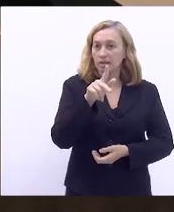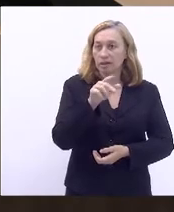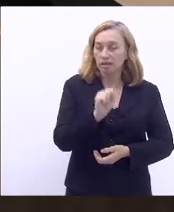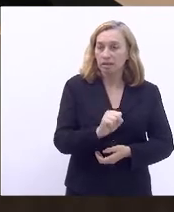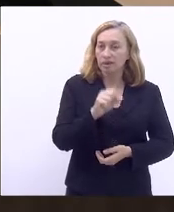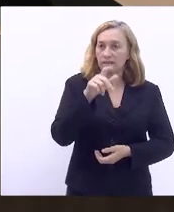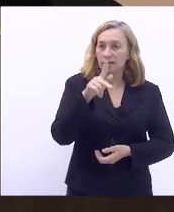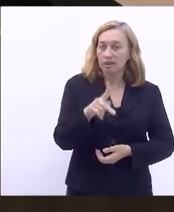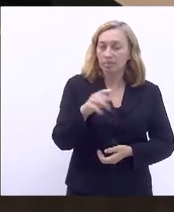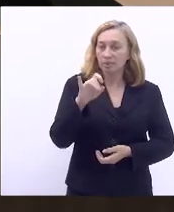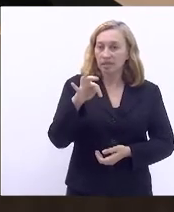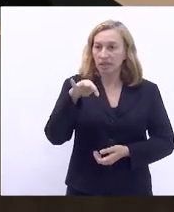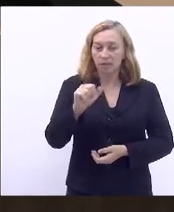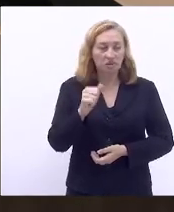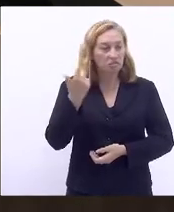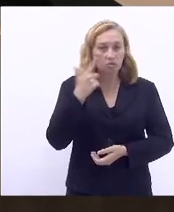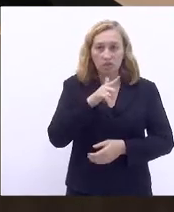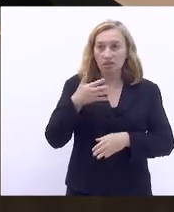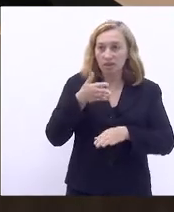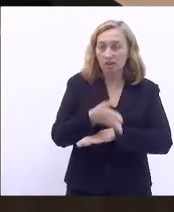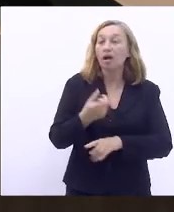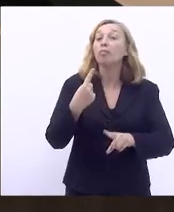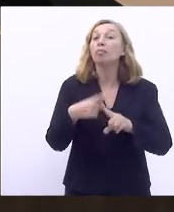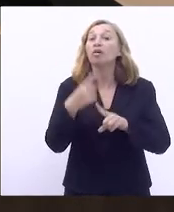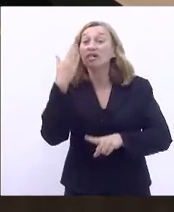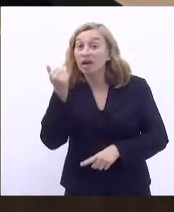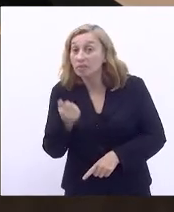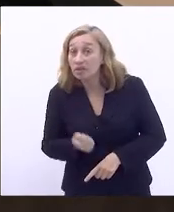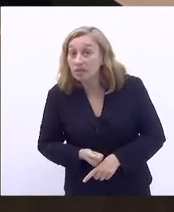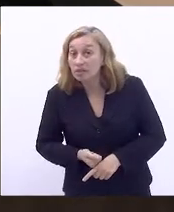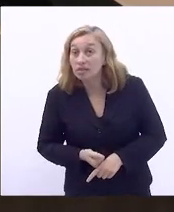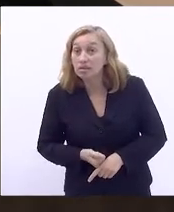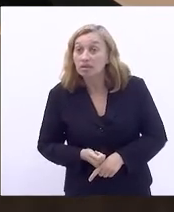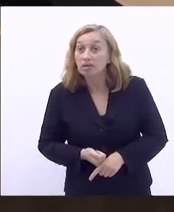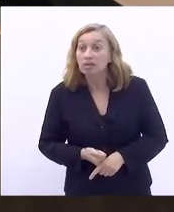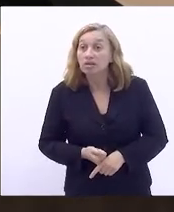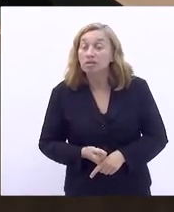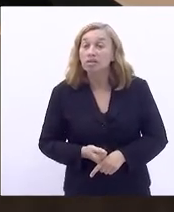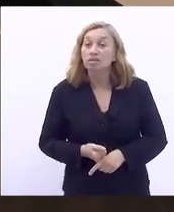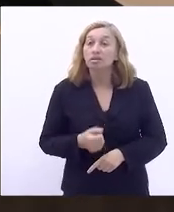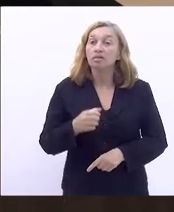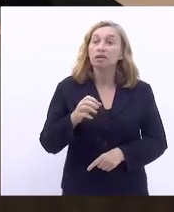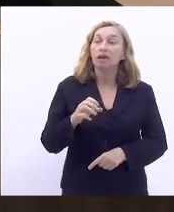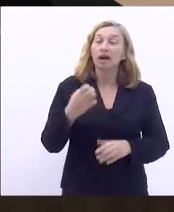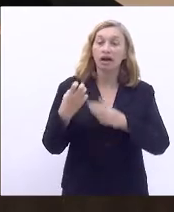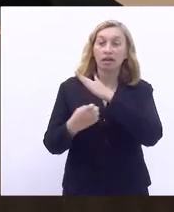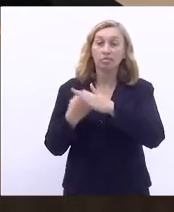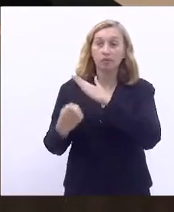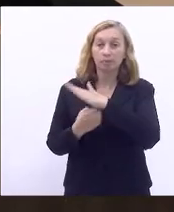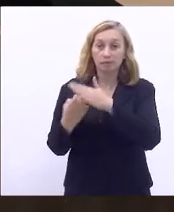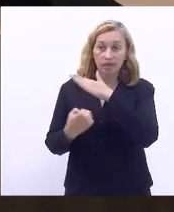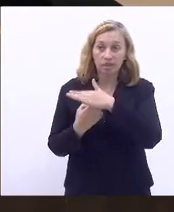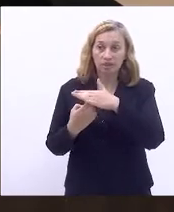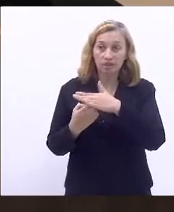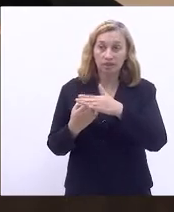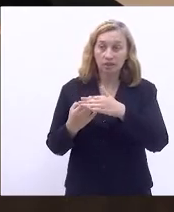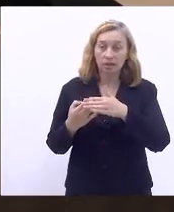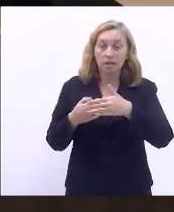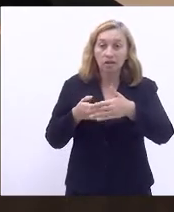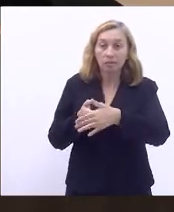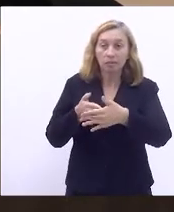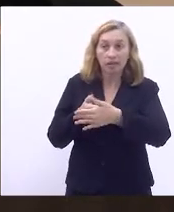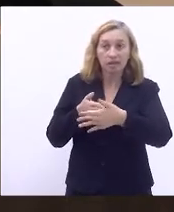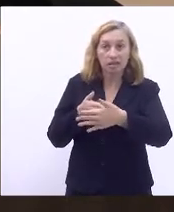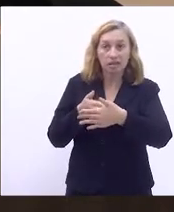conseguindo sequer adentrar na Bahia. Sabem por quê? Porque a ThyssenKrupp fez uma comporta